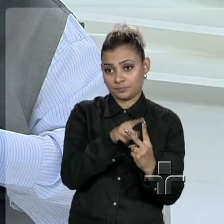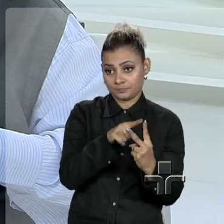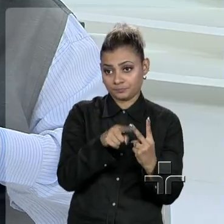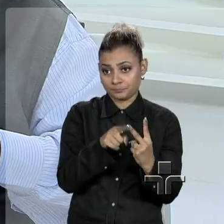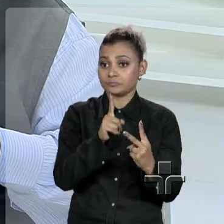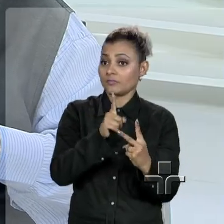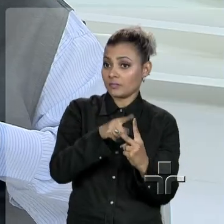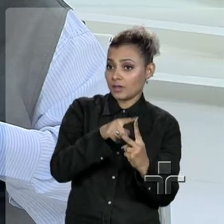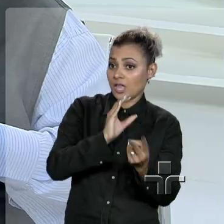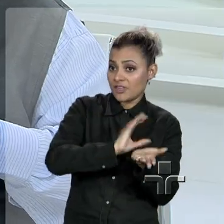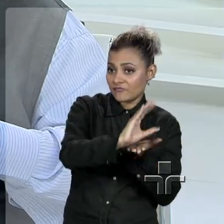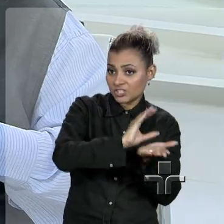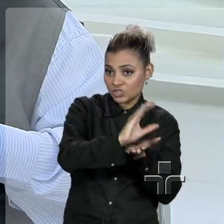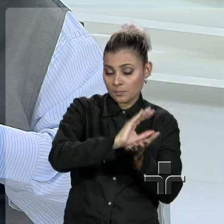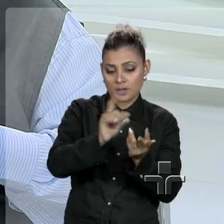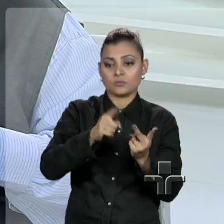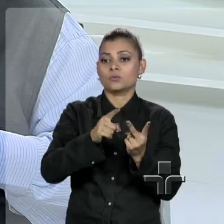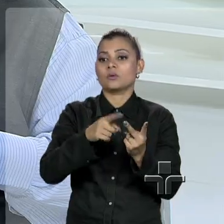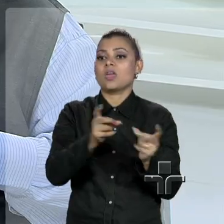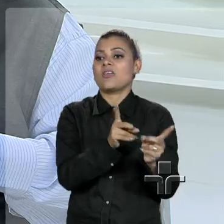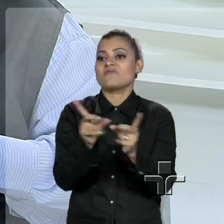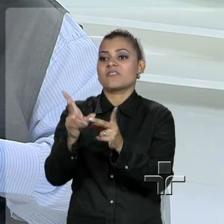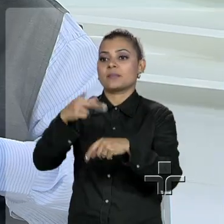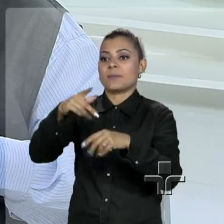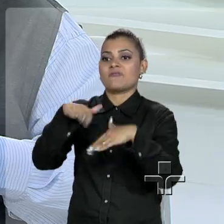investimento e exportação.